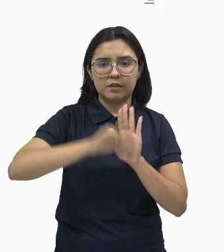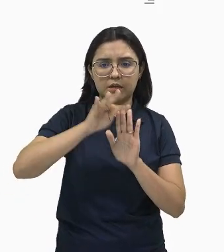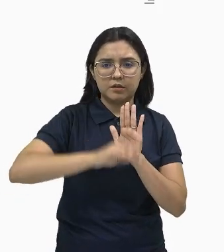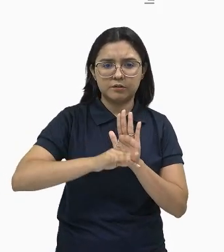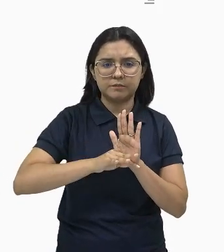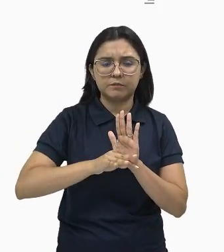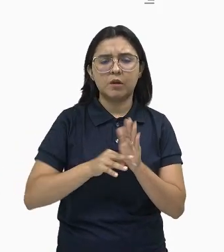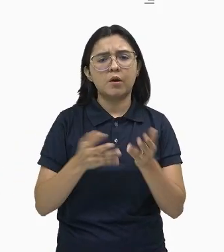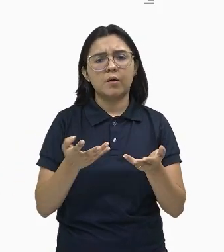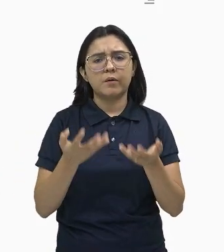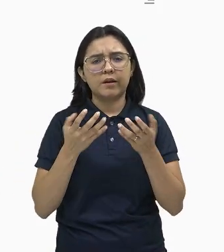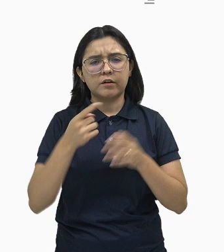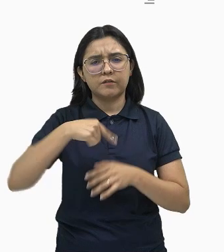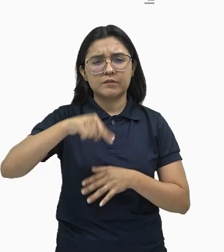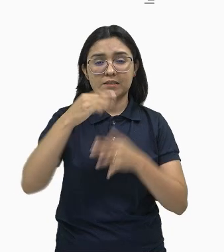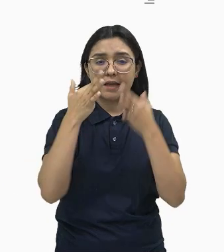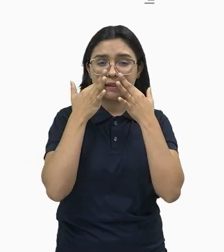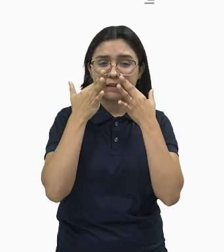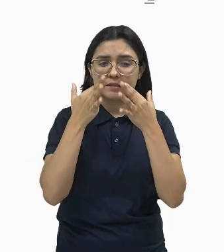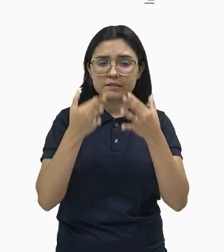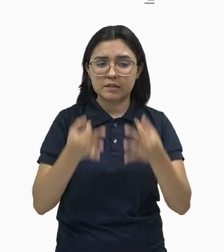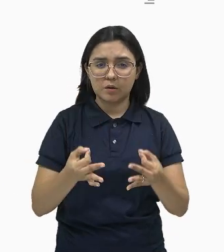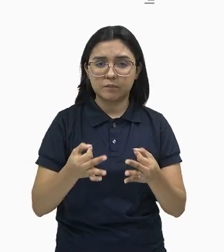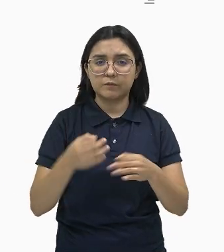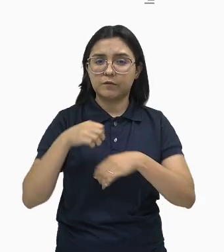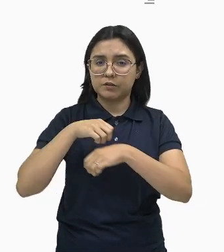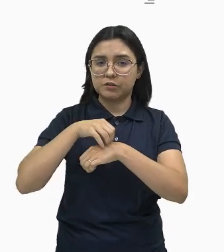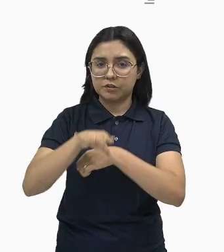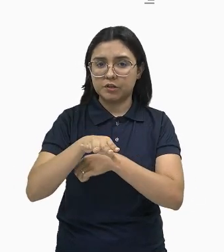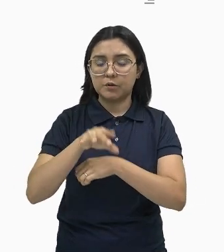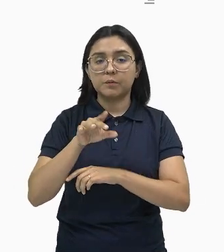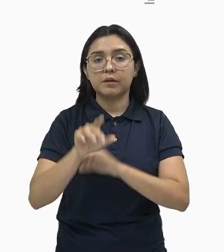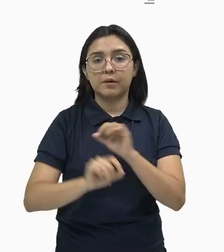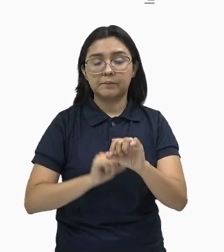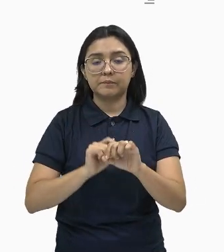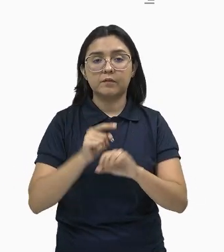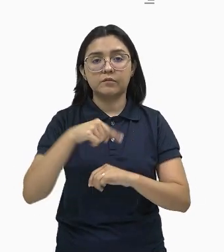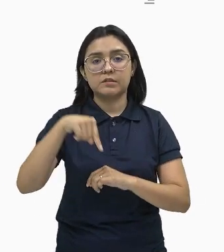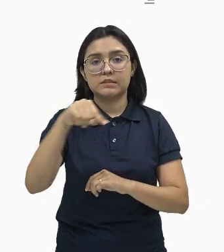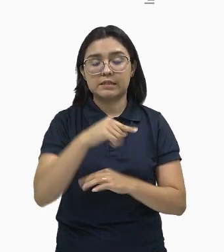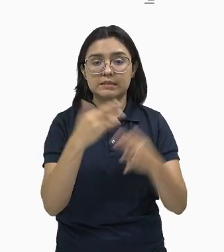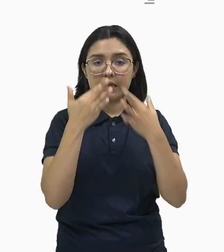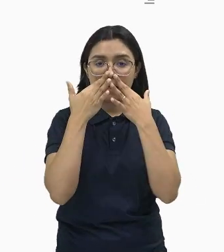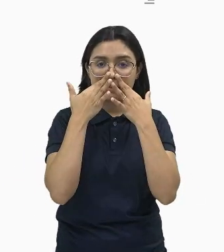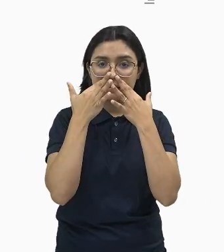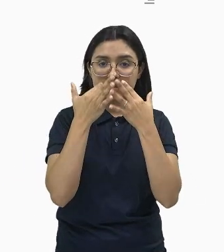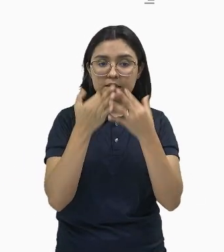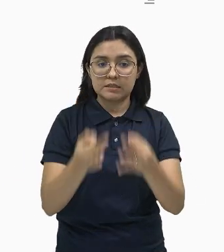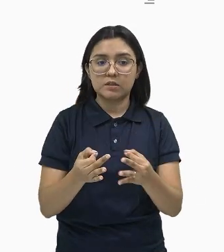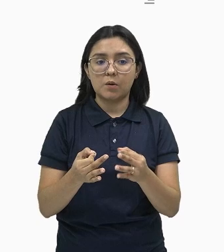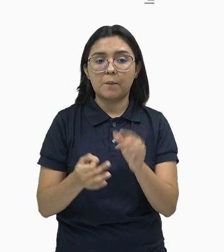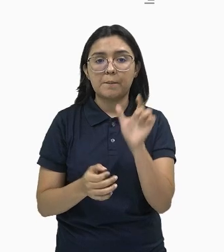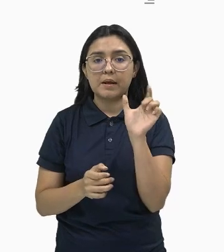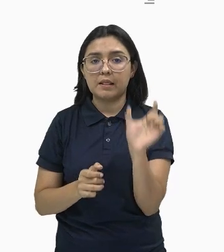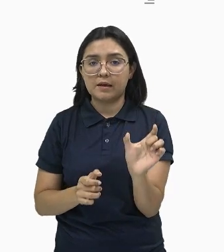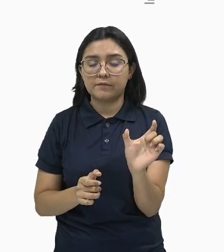vocês fiquem atentos, né? Já vou dar a dica para vocês, para ficarem atentos às